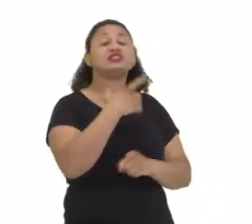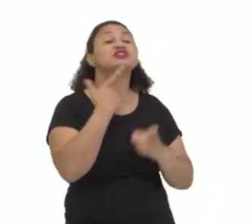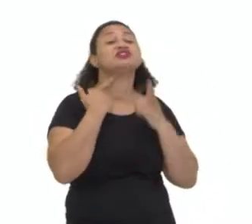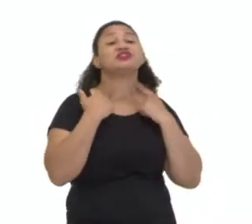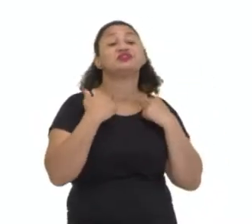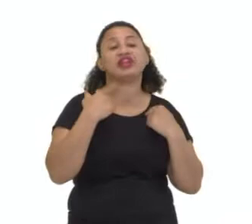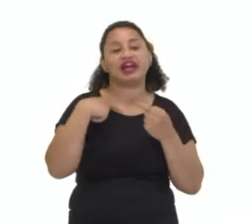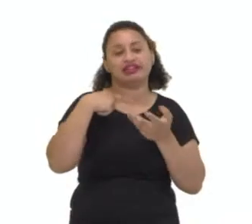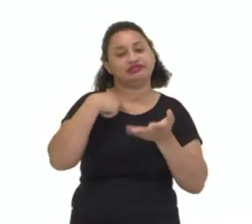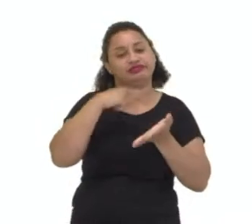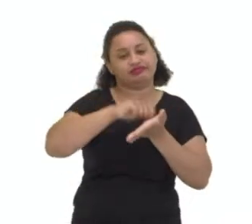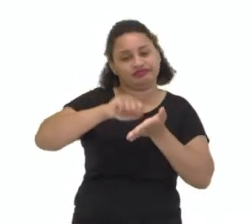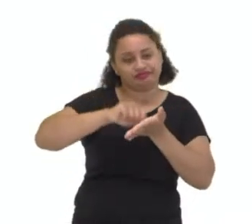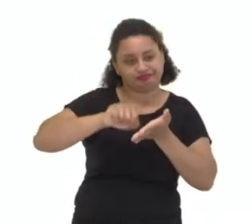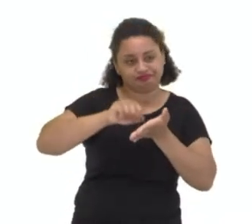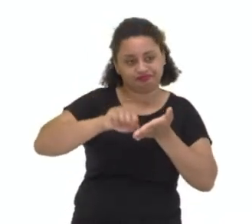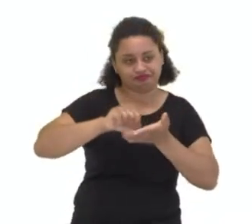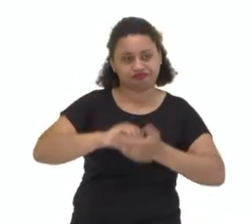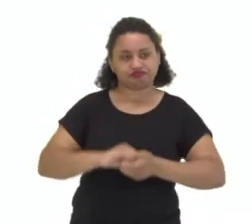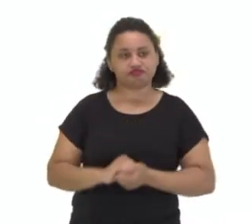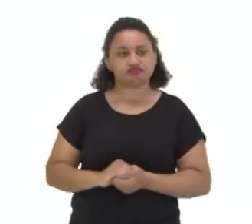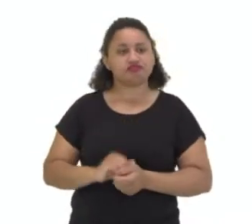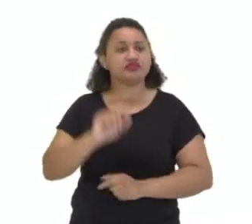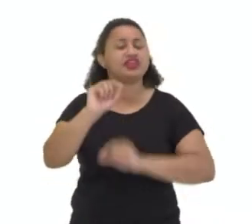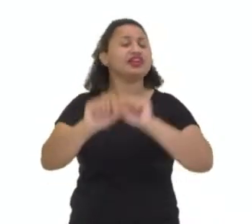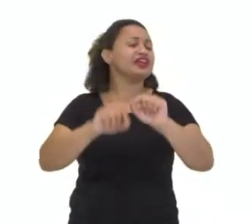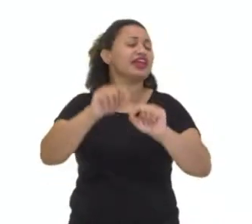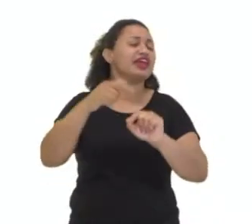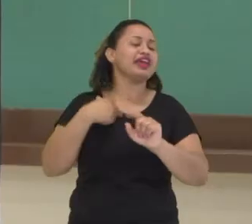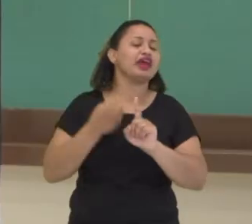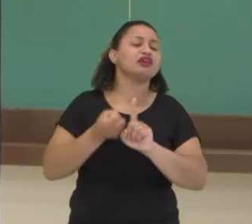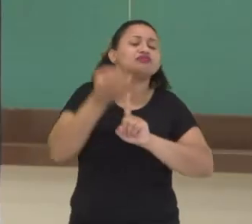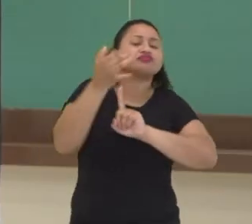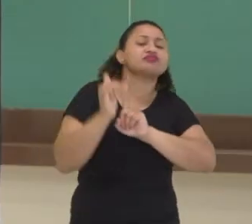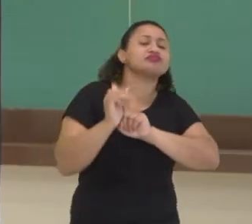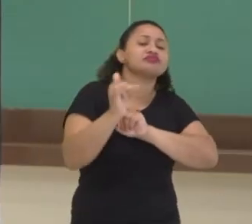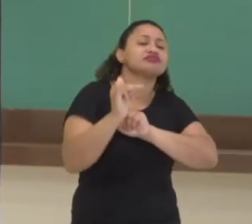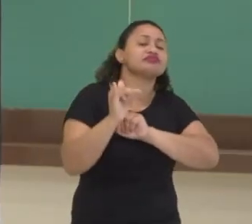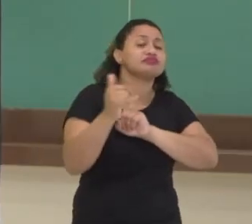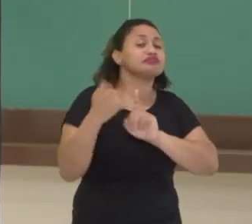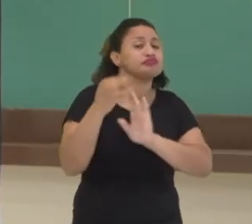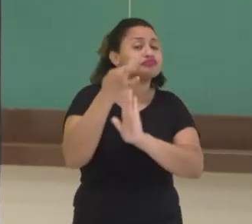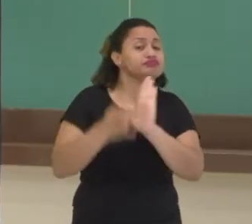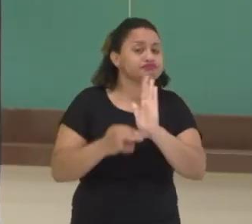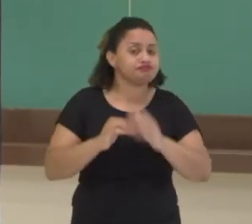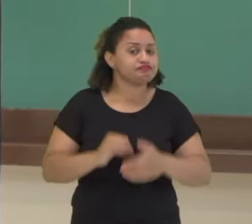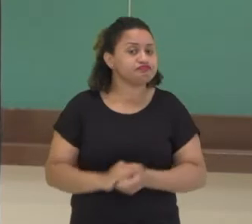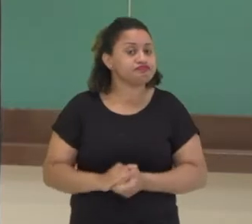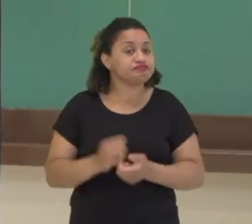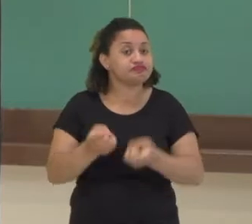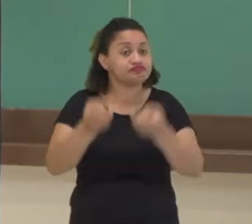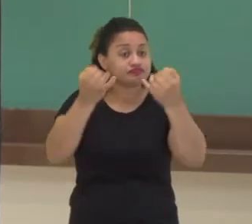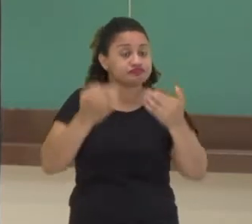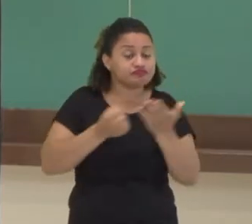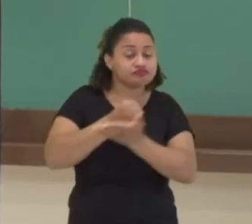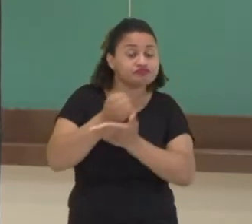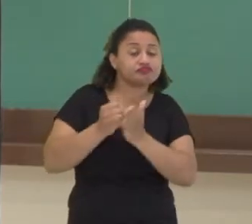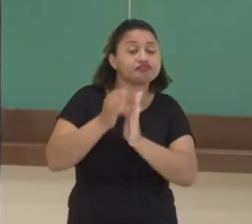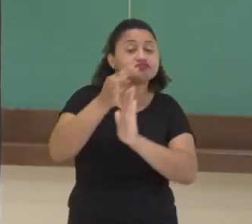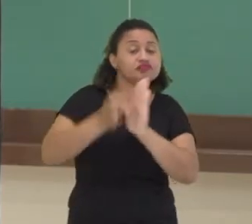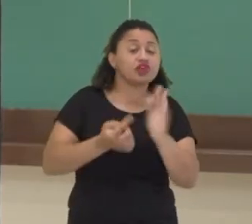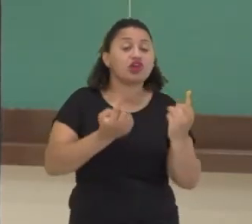escrever. A quem se dirige a voz narrativa desse texto? Explique a partir do texto qual